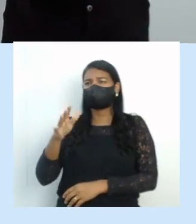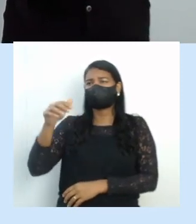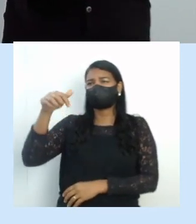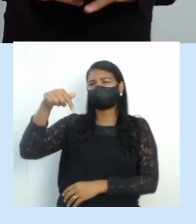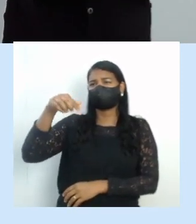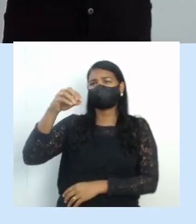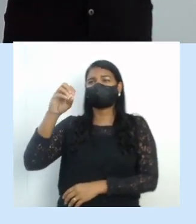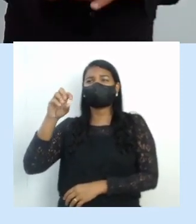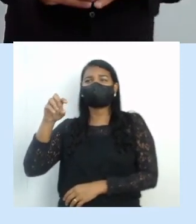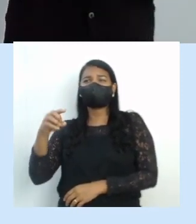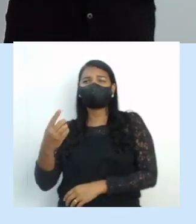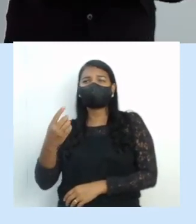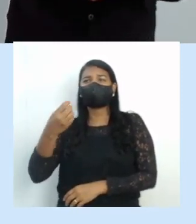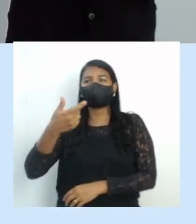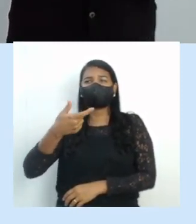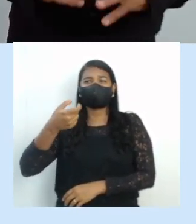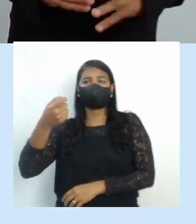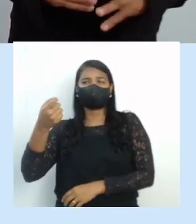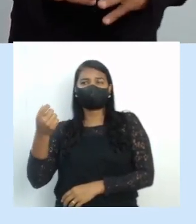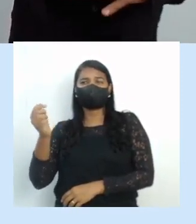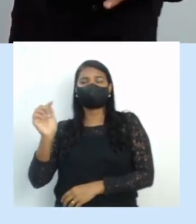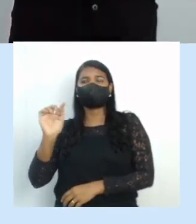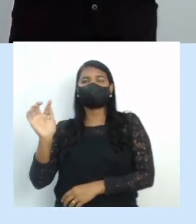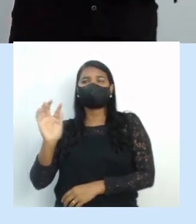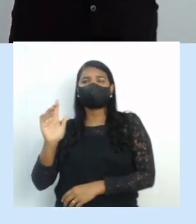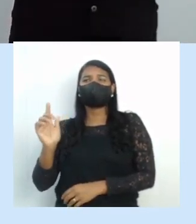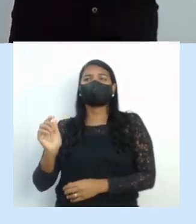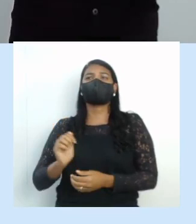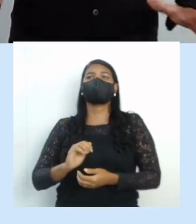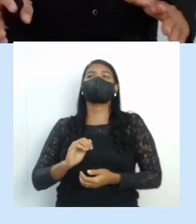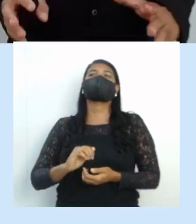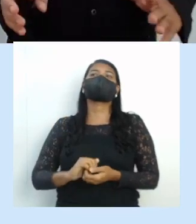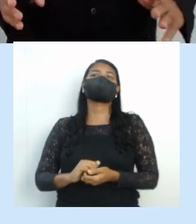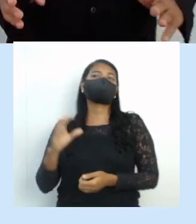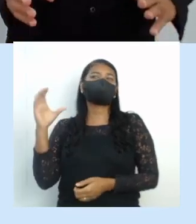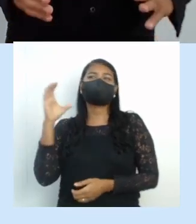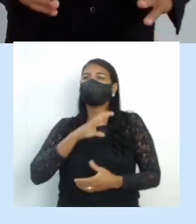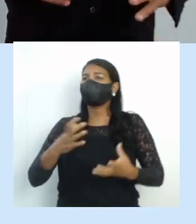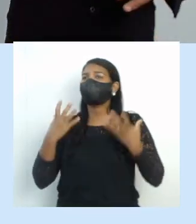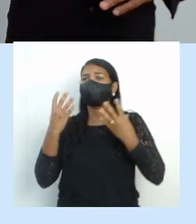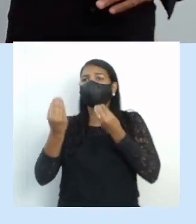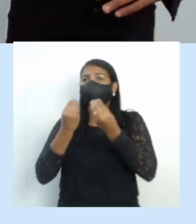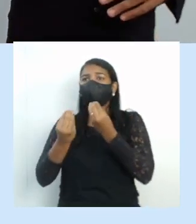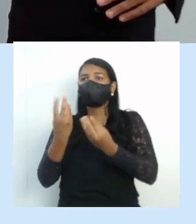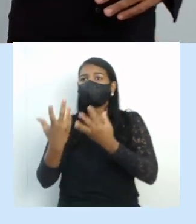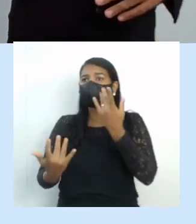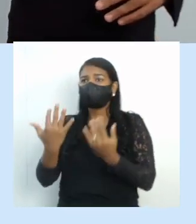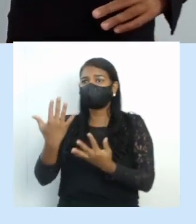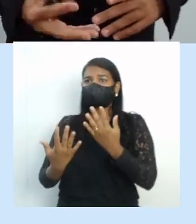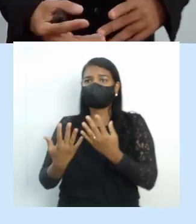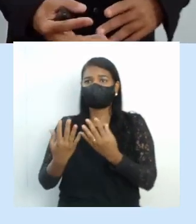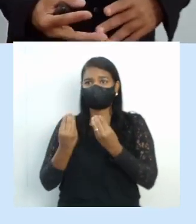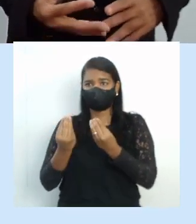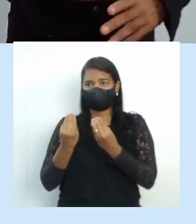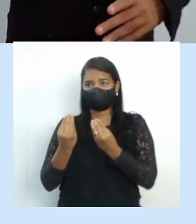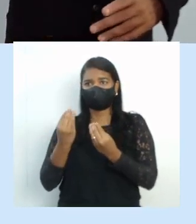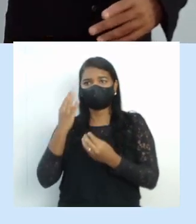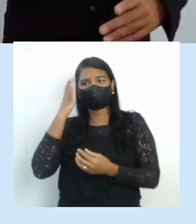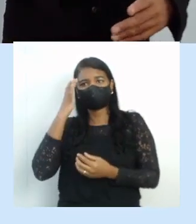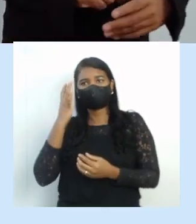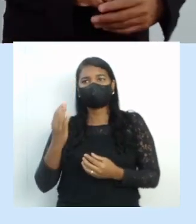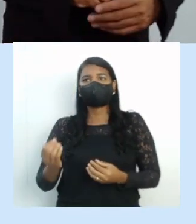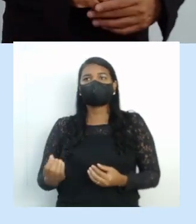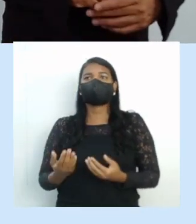a 1200 graus Celsius. Galera, é muito quente. Que isso daí ele é proveniente